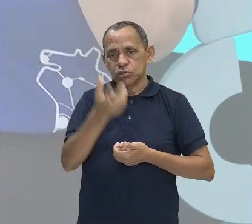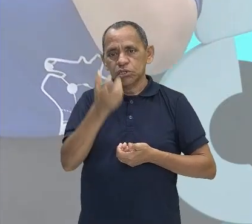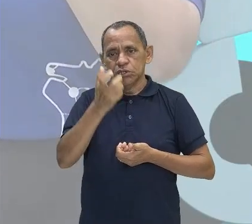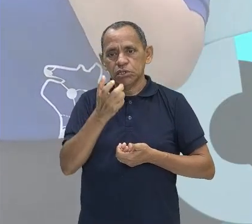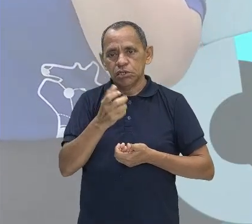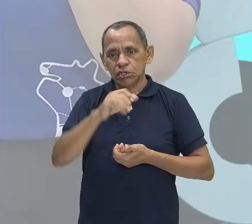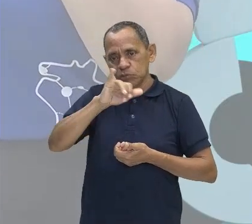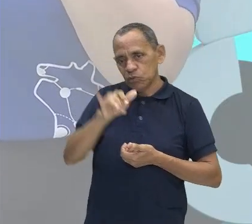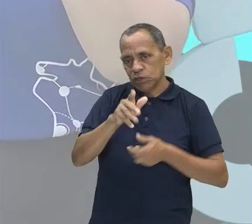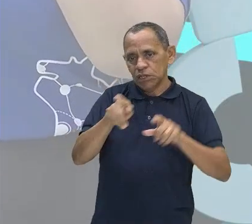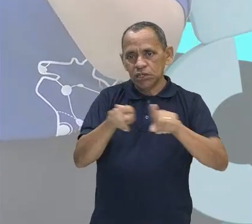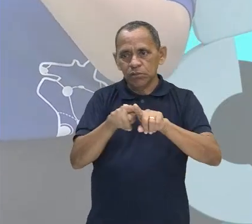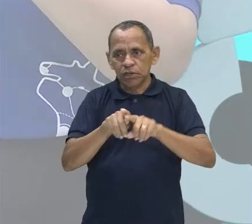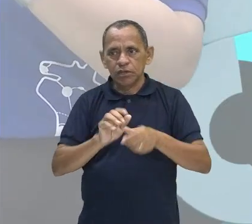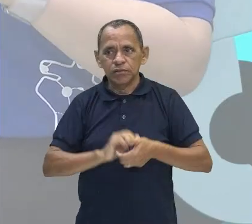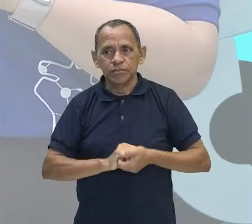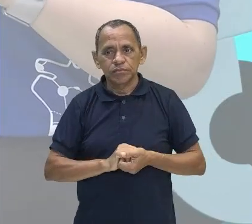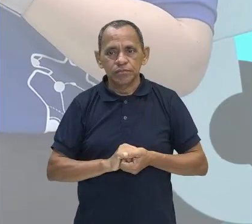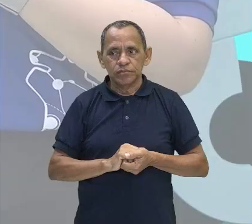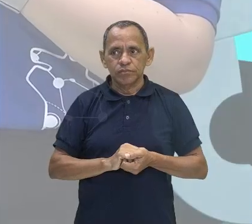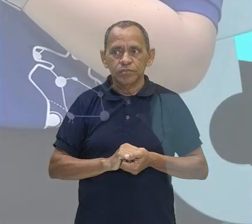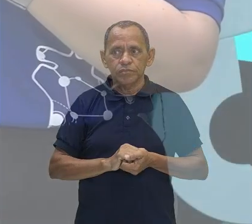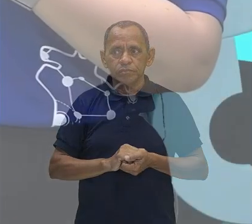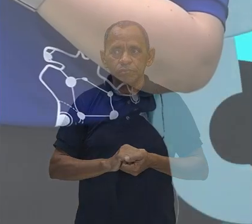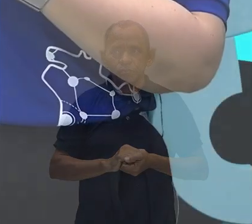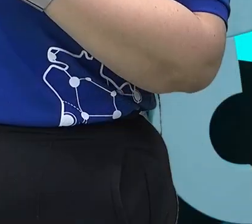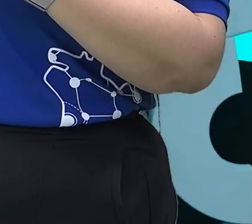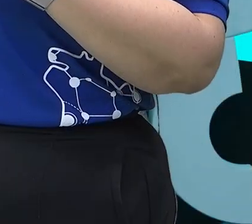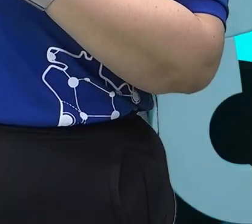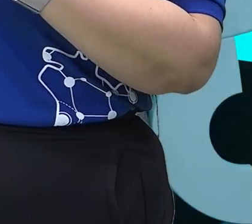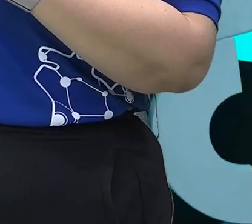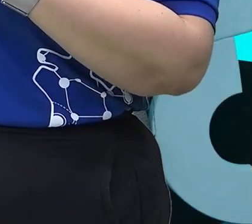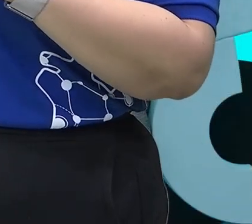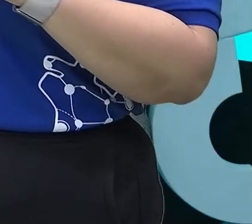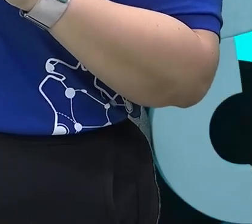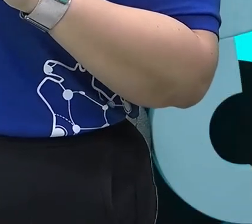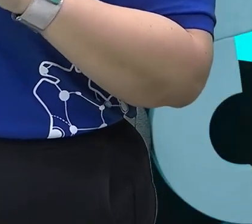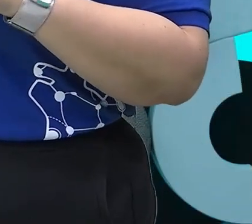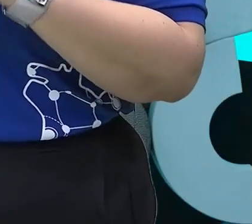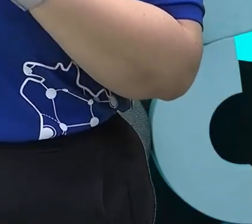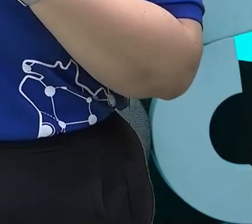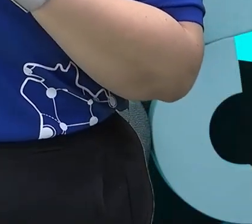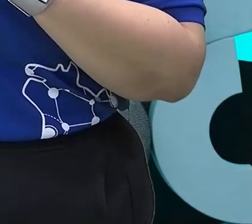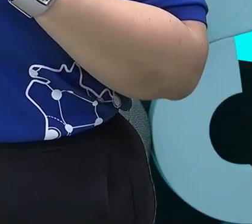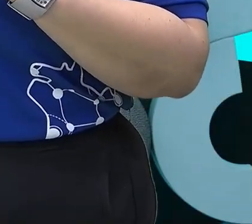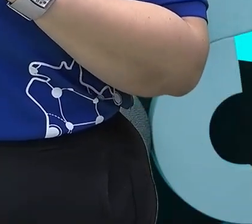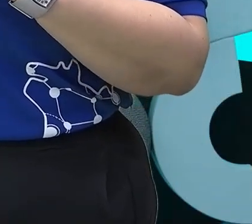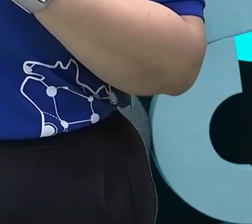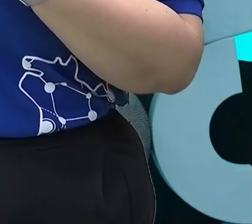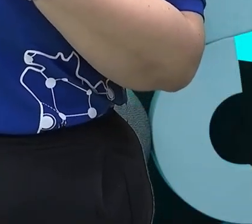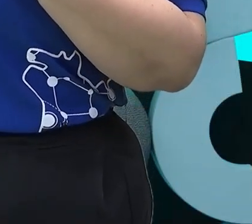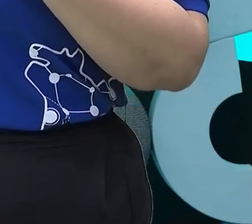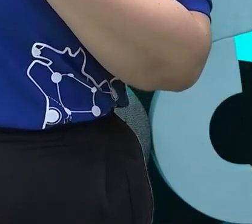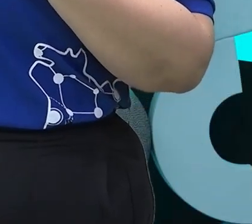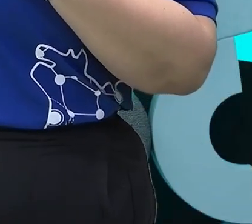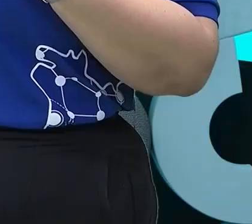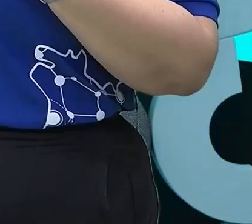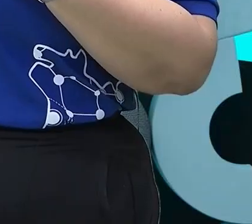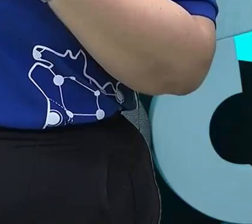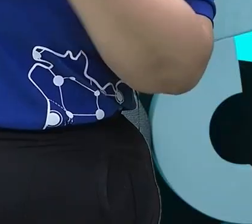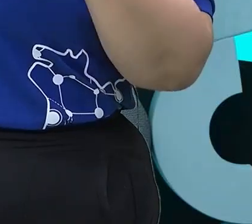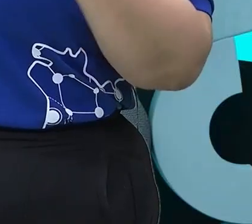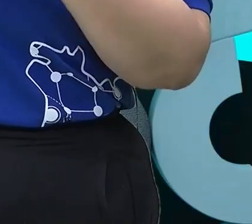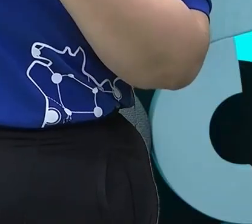algo que é utilizado para o convencimento. Esse peixe aqui é um peixe que veio direto do rio, está fresco, tem